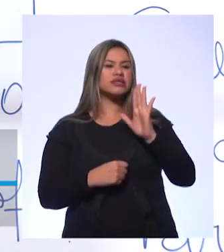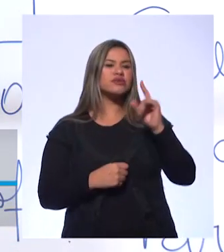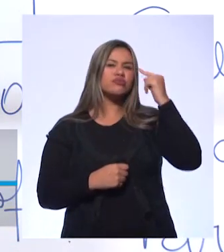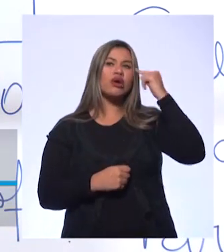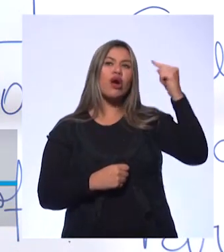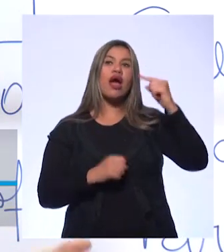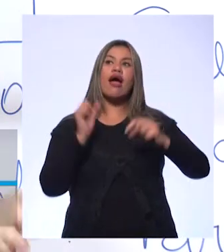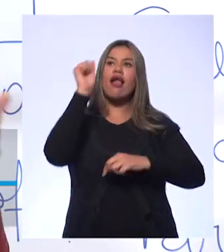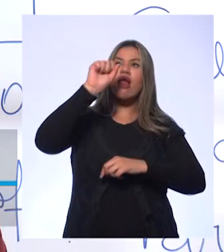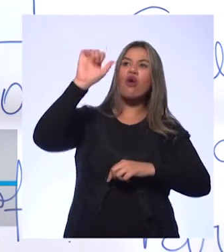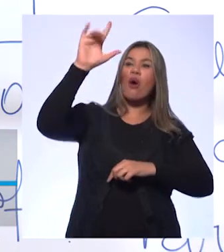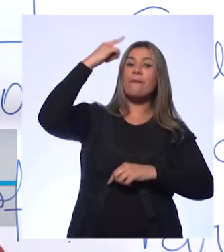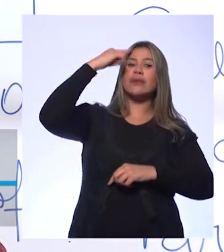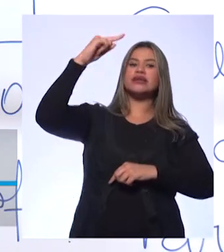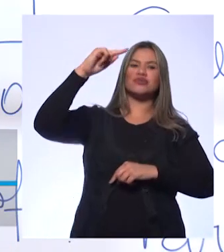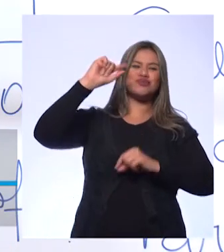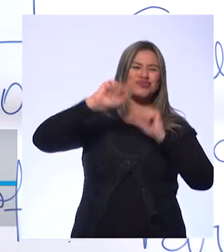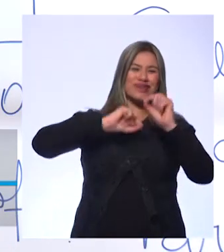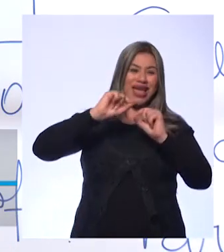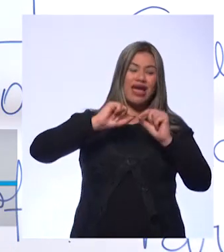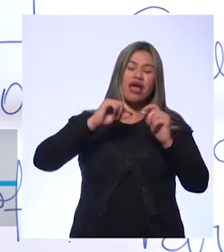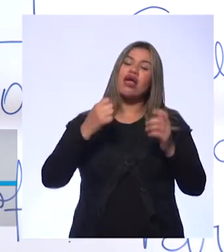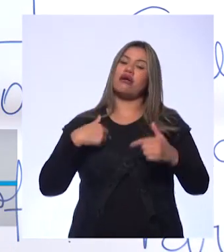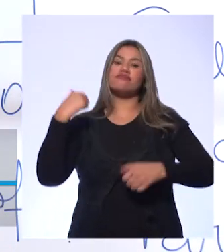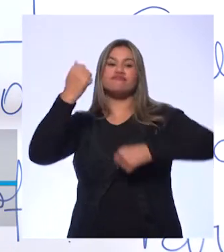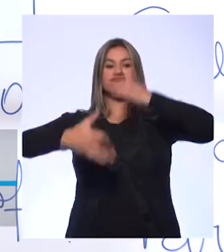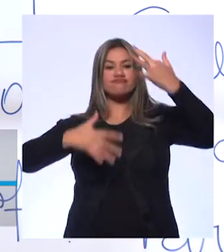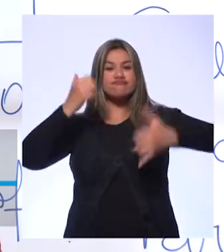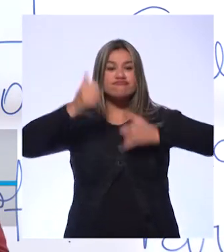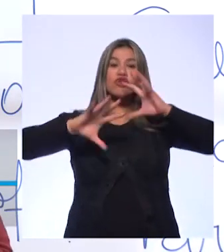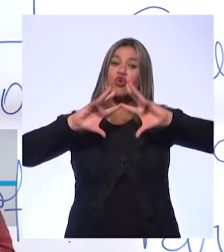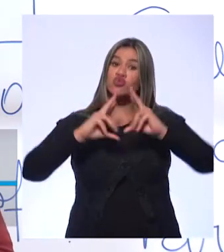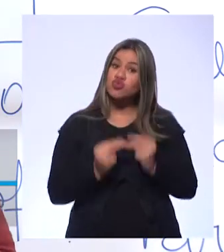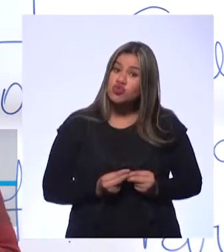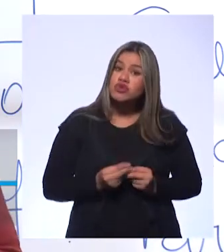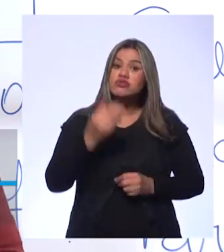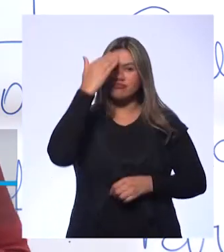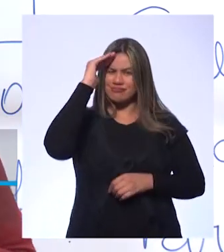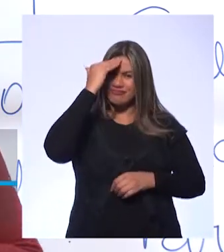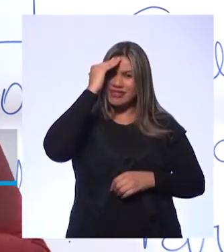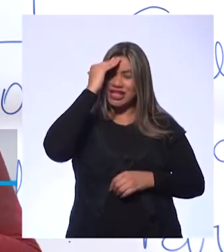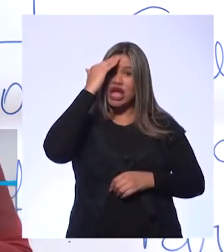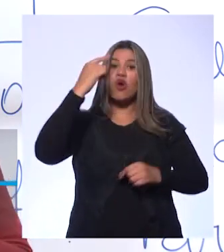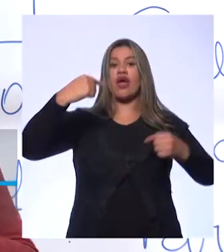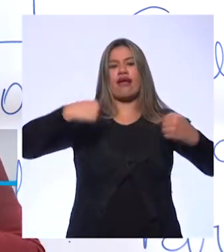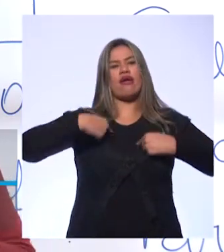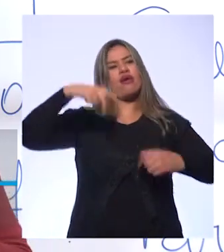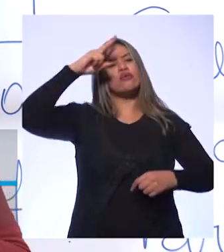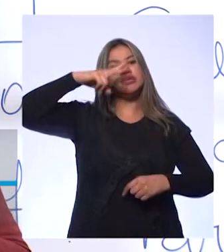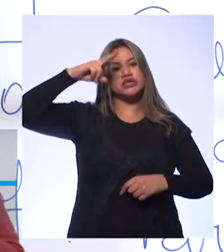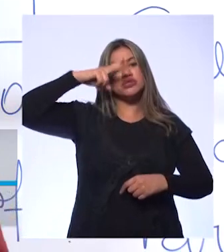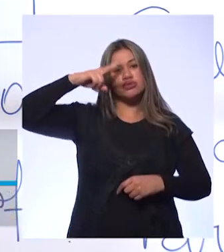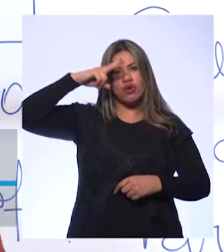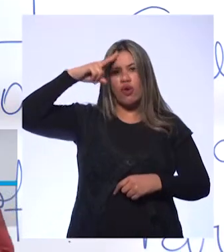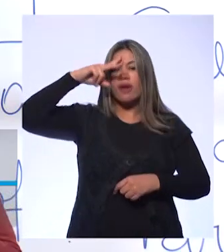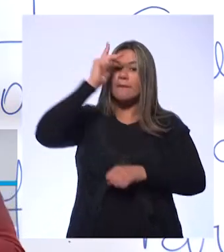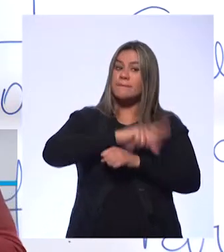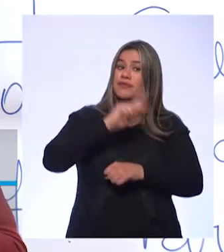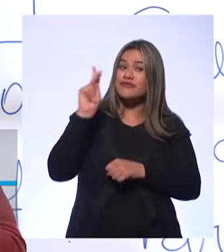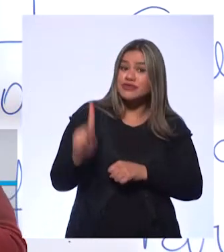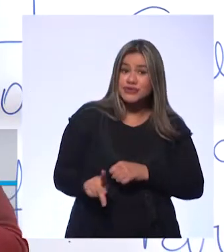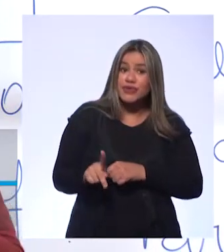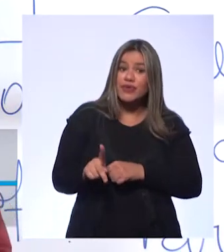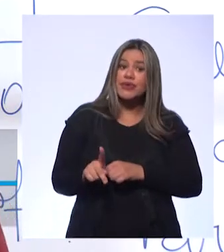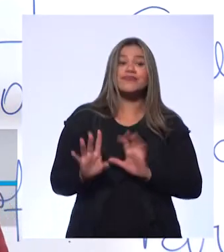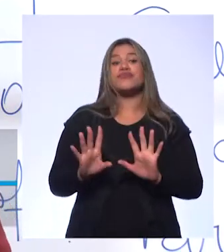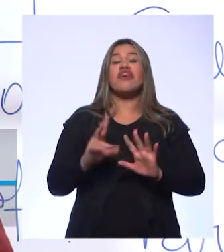acadêmicos tá bem e vocês conhecem todas as versões a partir daí é que vocês estão aí uma opinião